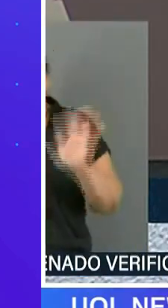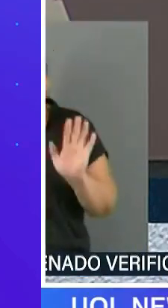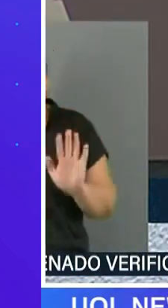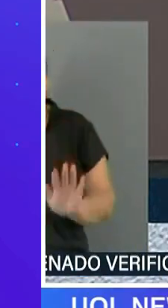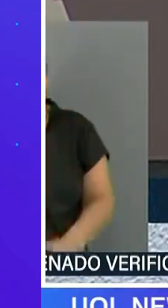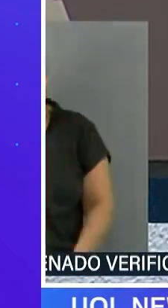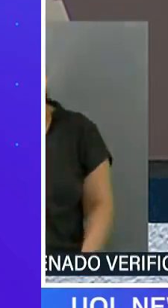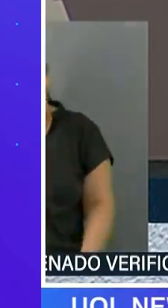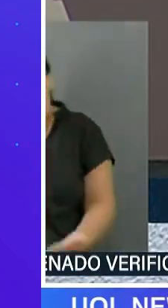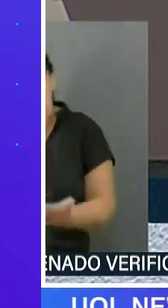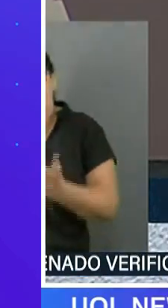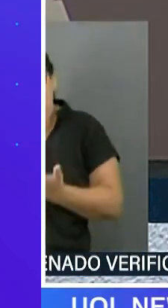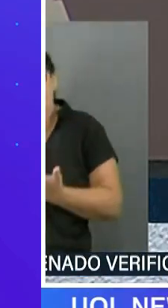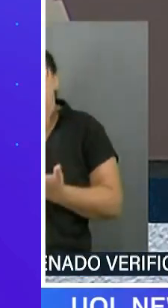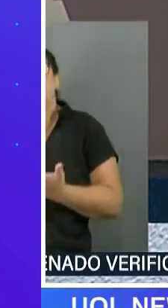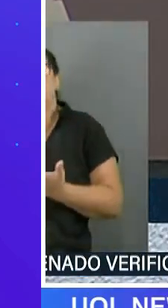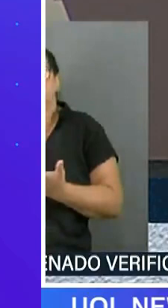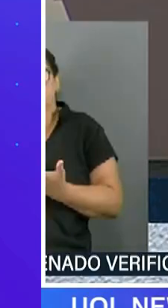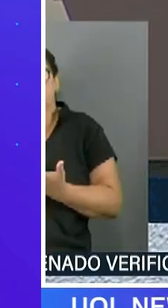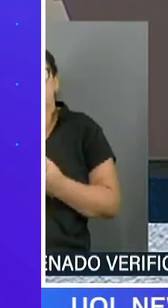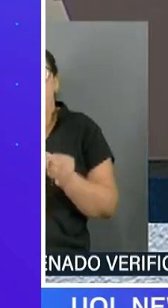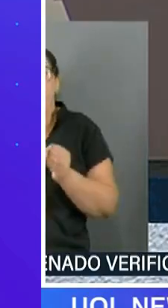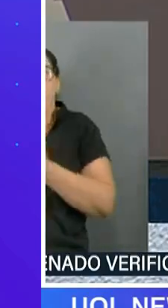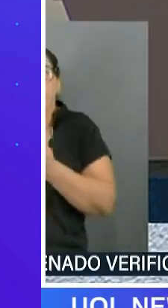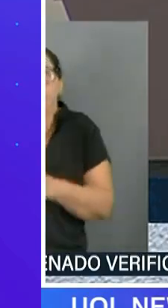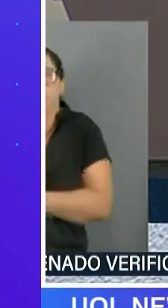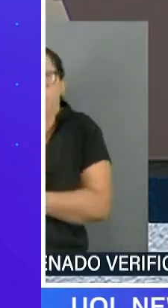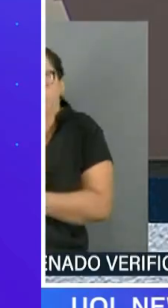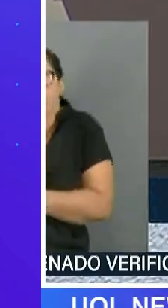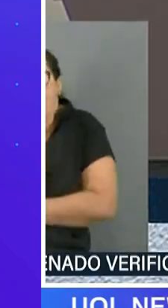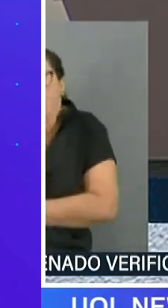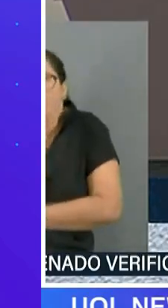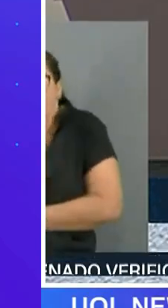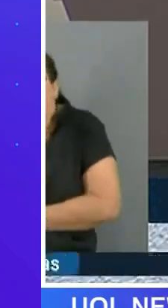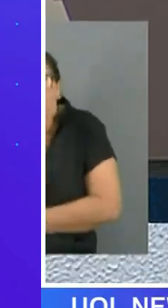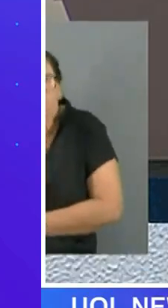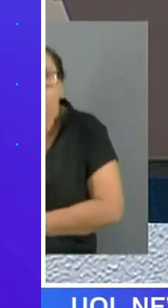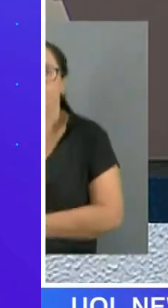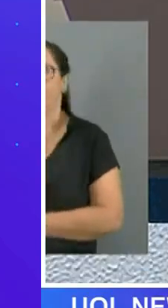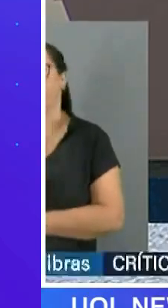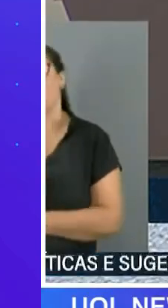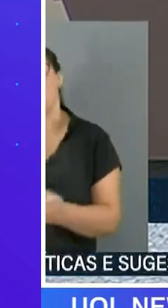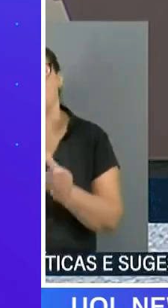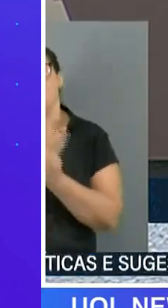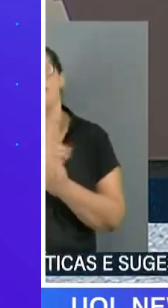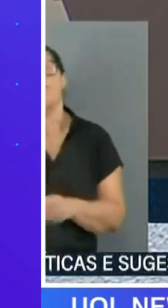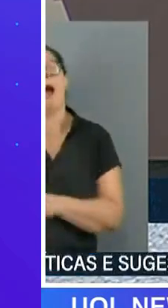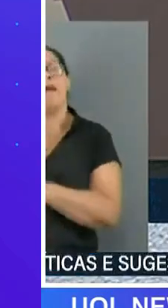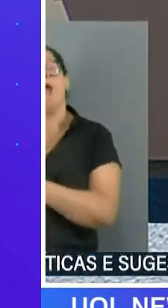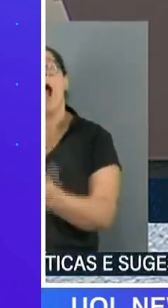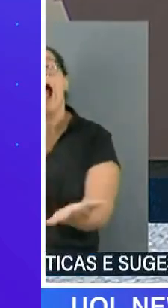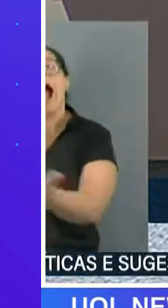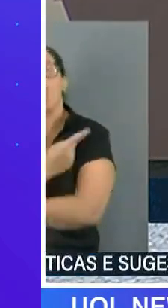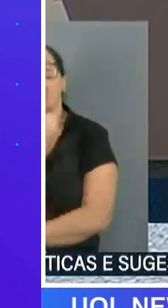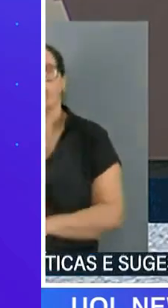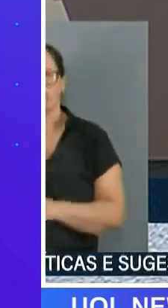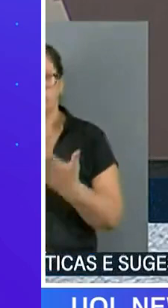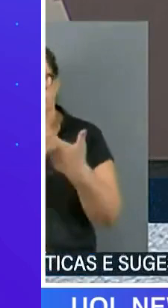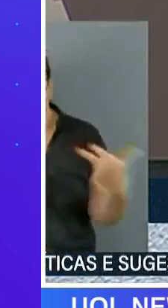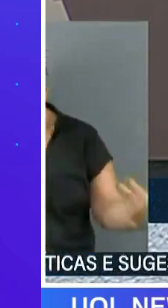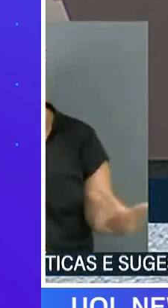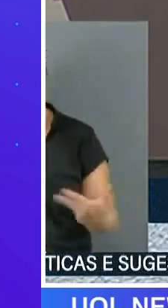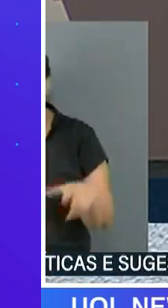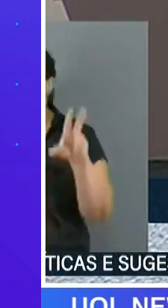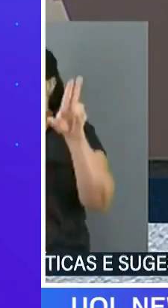história de ficar derrubando leis aprovadas pelo congresso nacional por decisão eh monocrática do Supremo